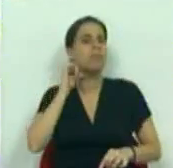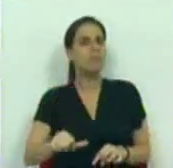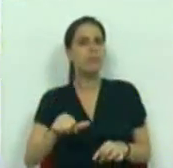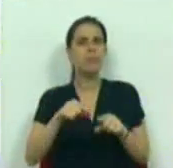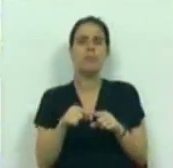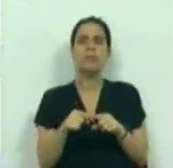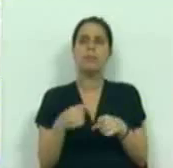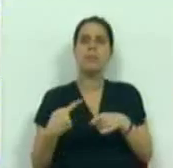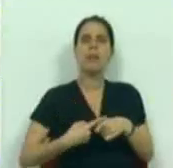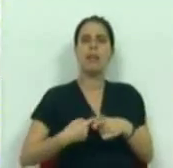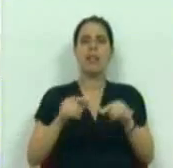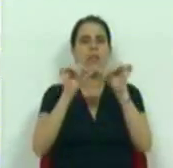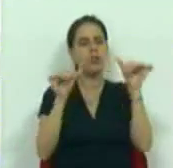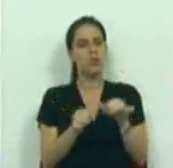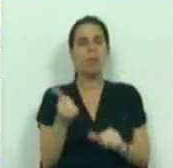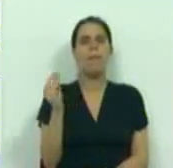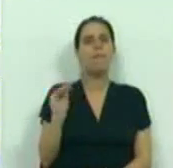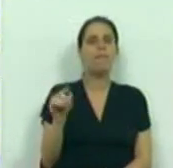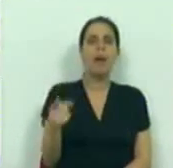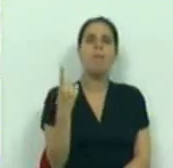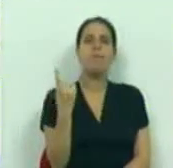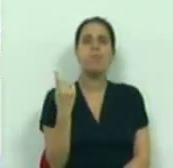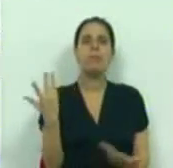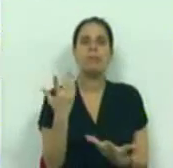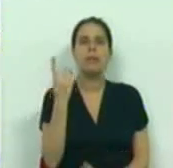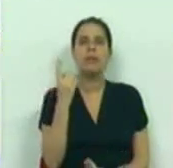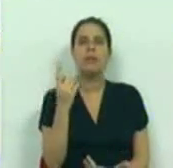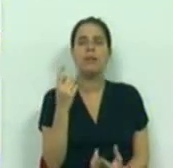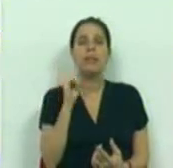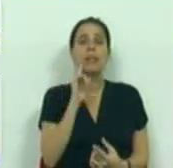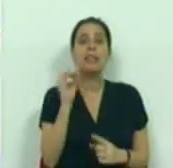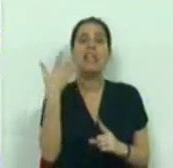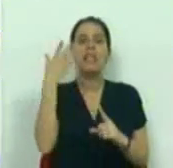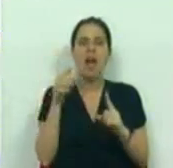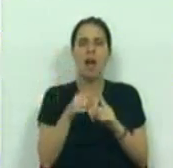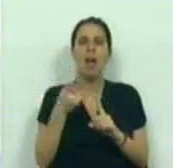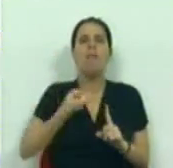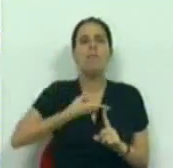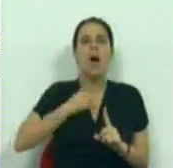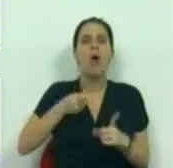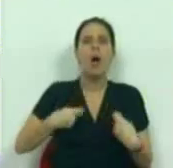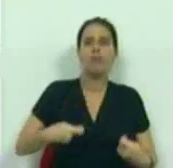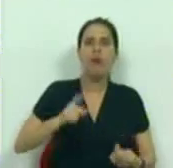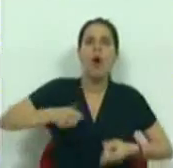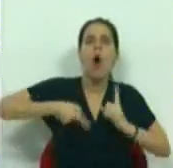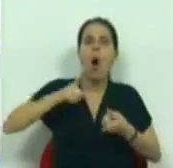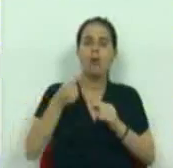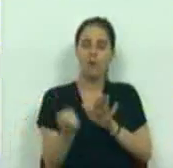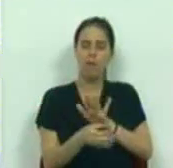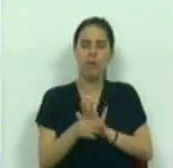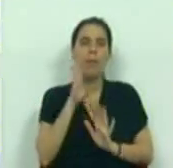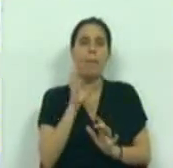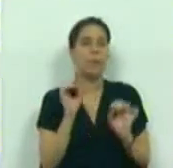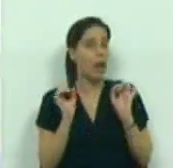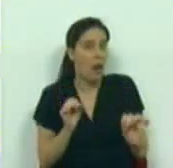cedência aos interesses do sistema financeiro, falta a parte de canhão. Porque o que é que nós vamos ter de encargos sobre os fundos de